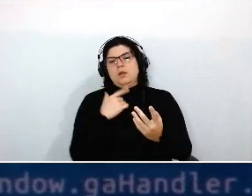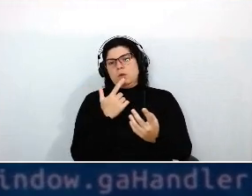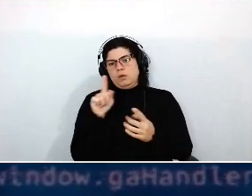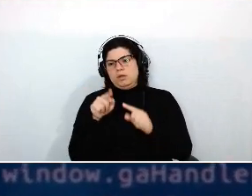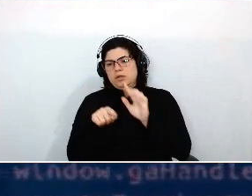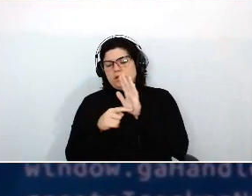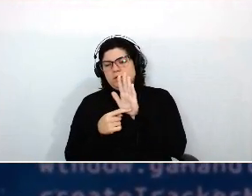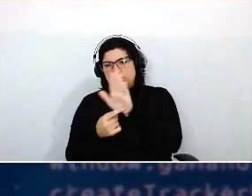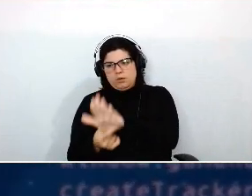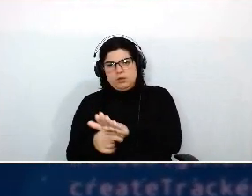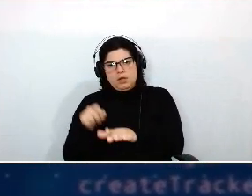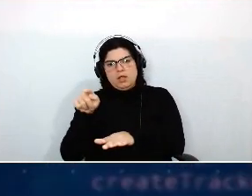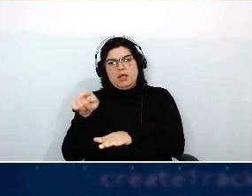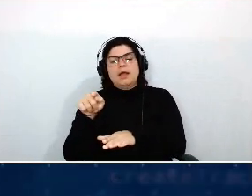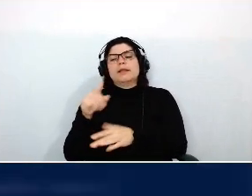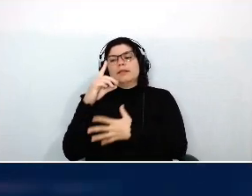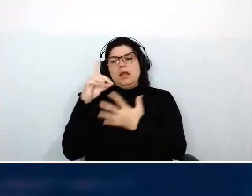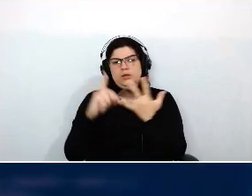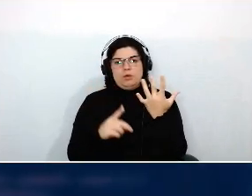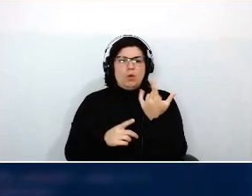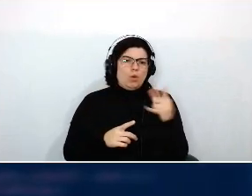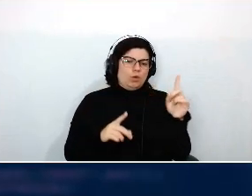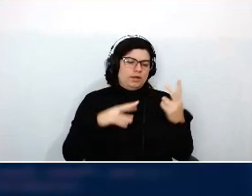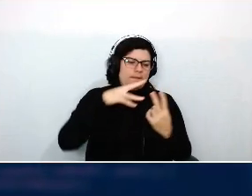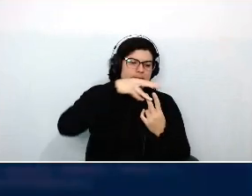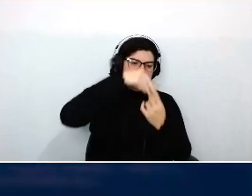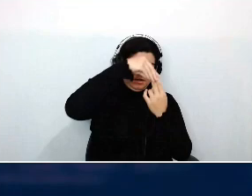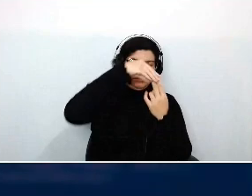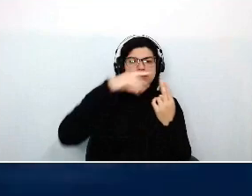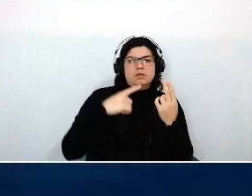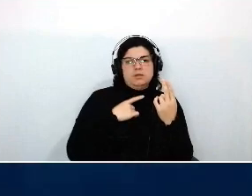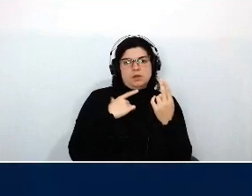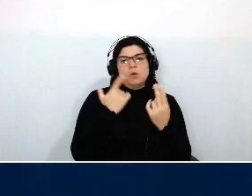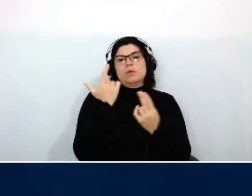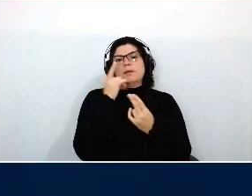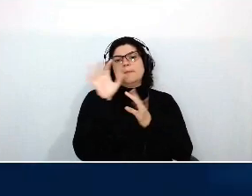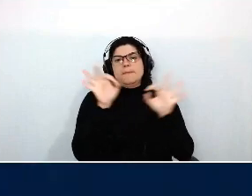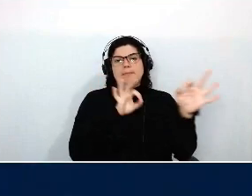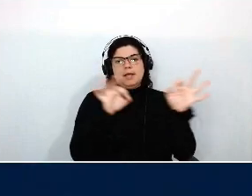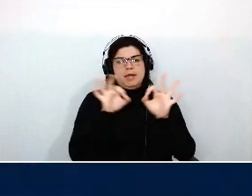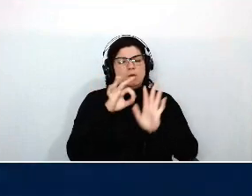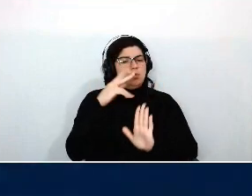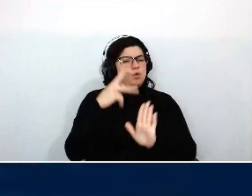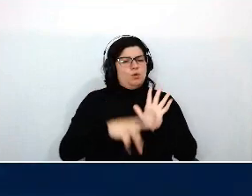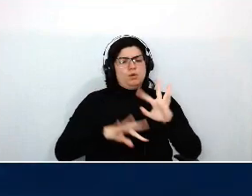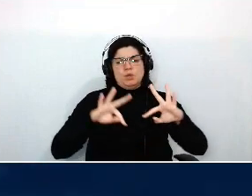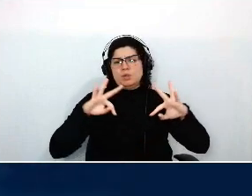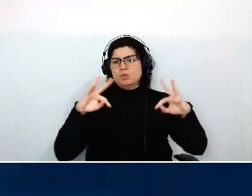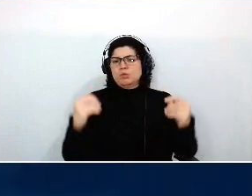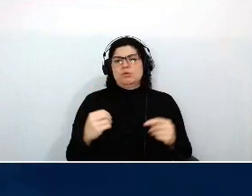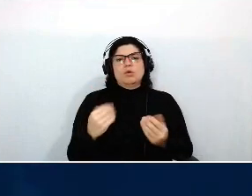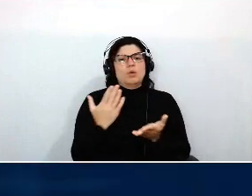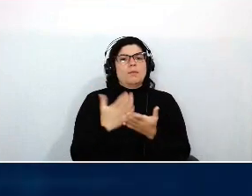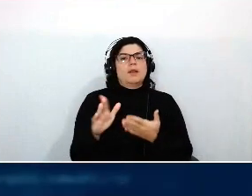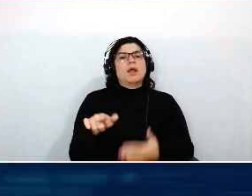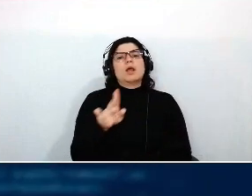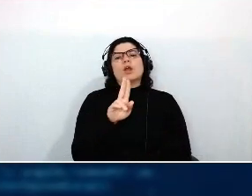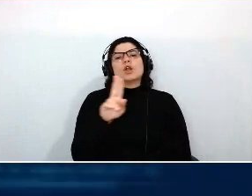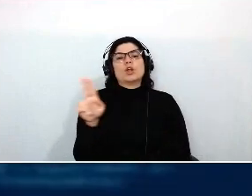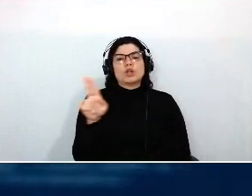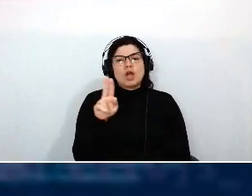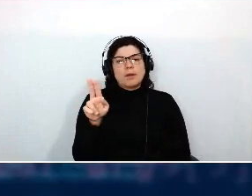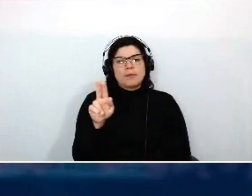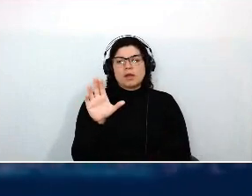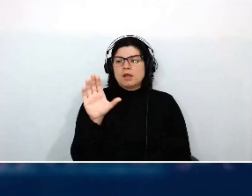um outro par. E assim vai. E assim você constrói um programa inteiro só a partir desse princípio. Tá? E o nome dessas coisas é